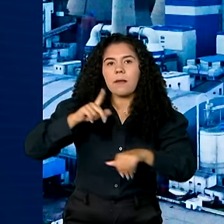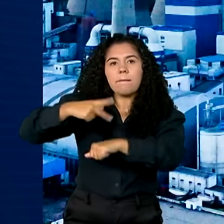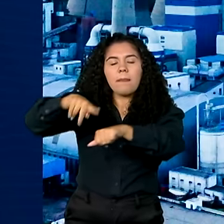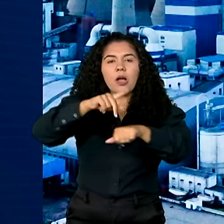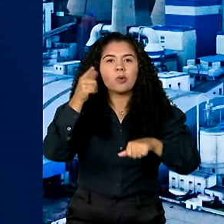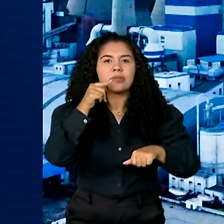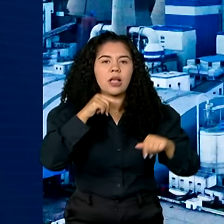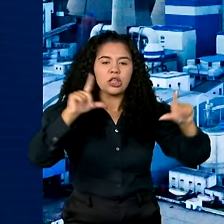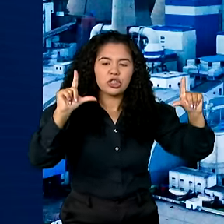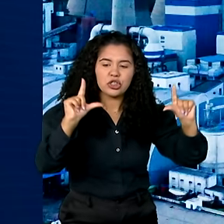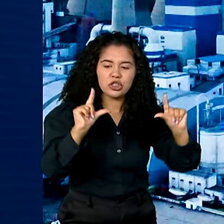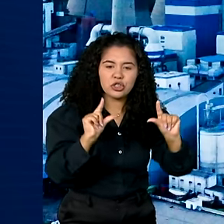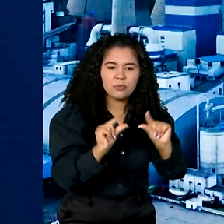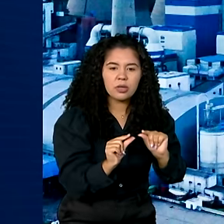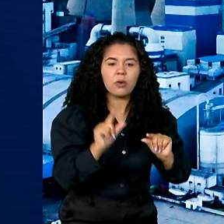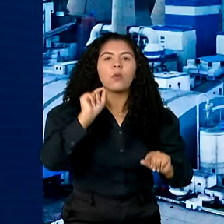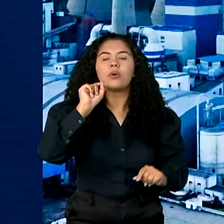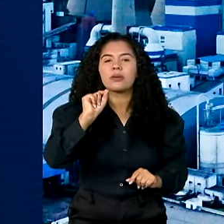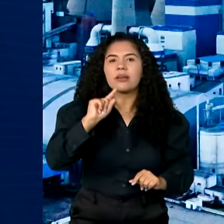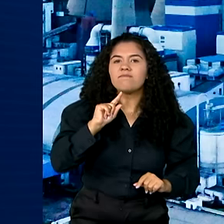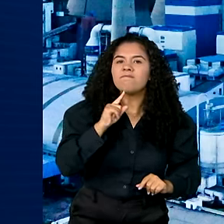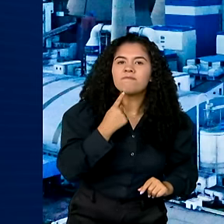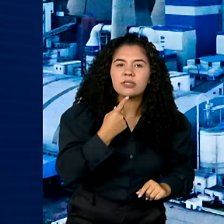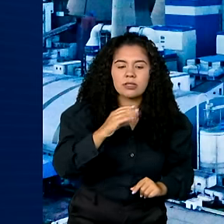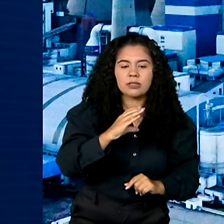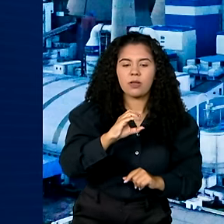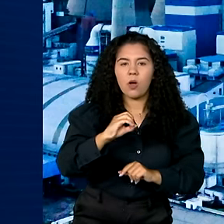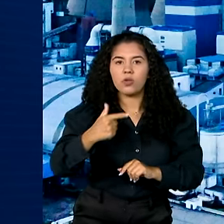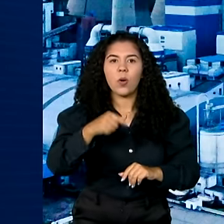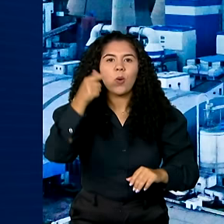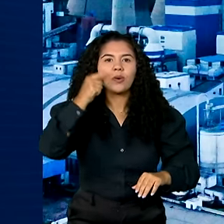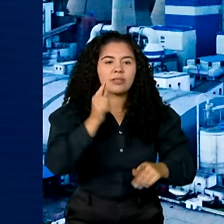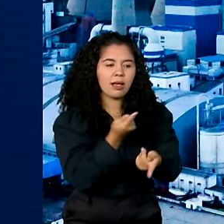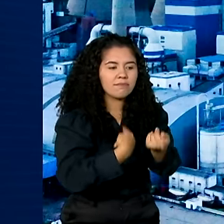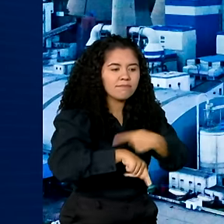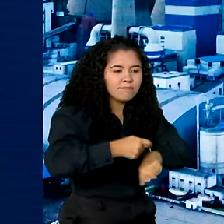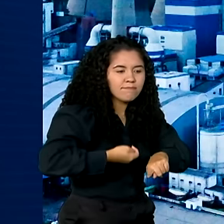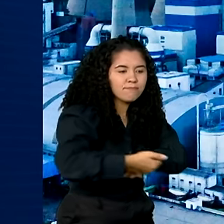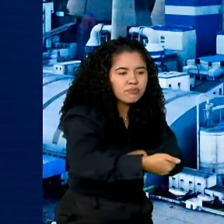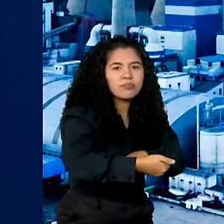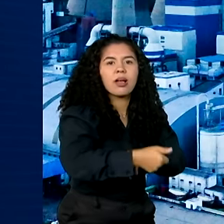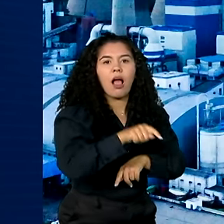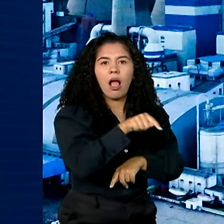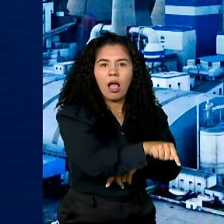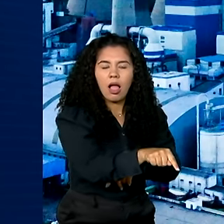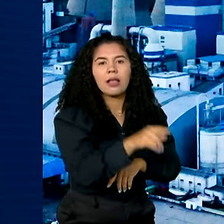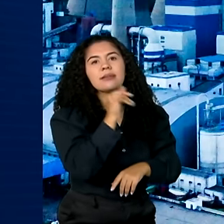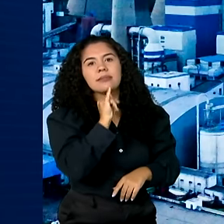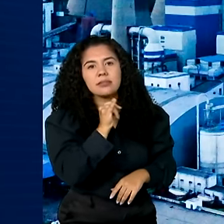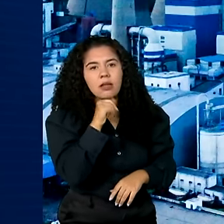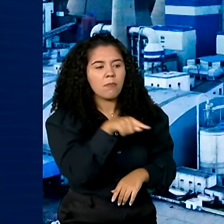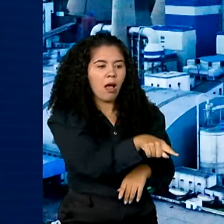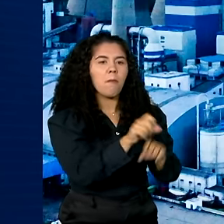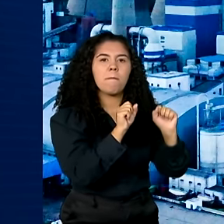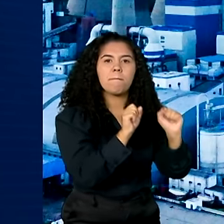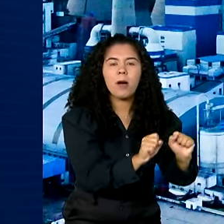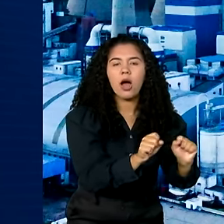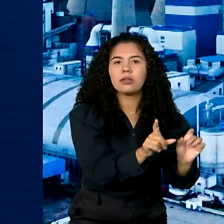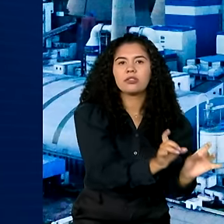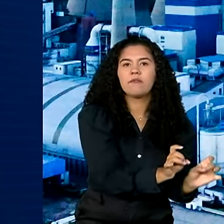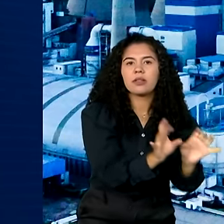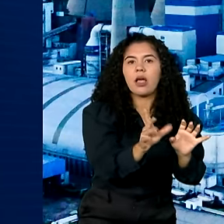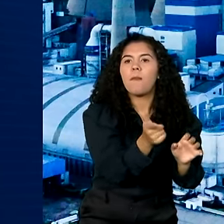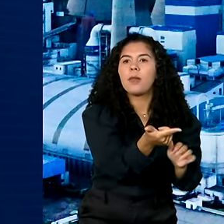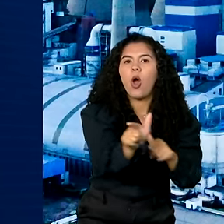emissão de dióxido de carbono geram créditos de carbono. Esses créditos podem então ser vendidos para